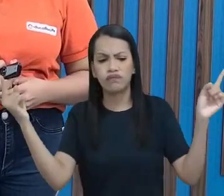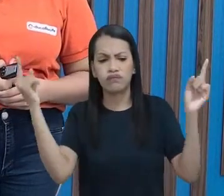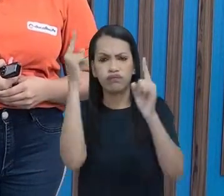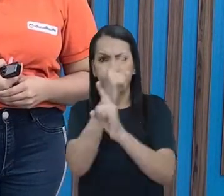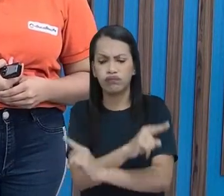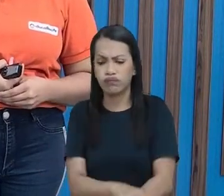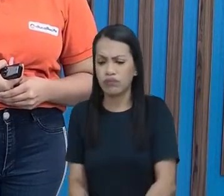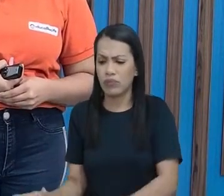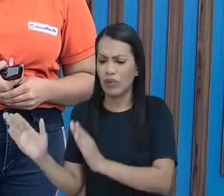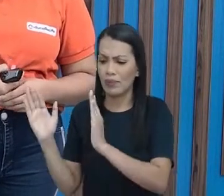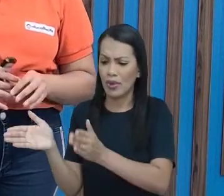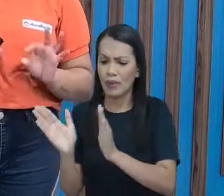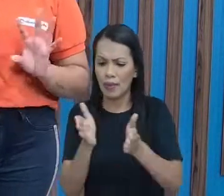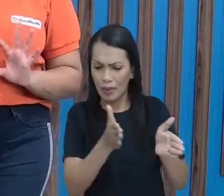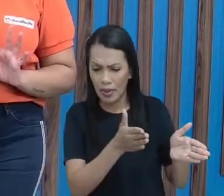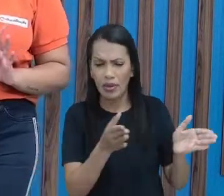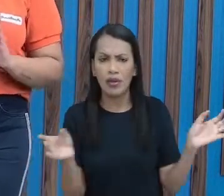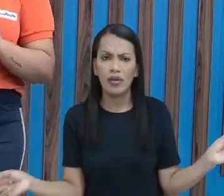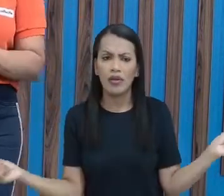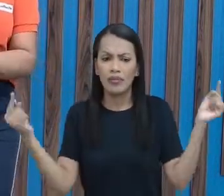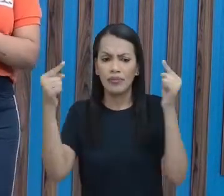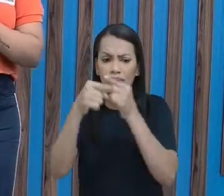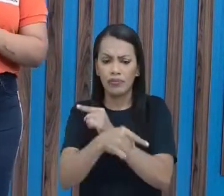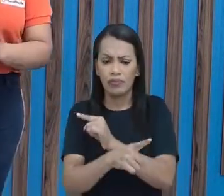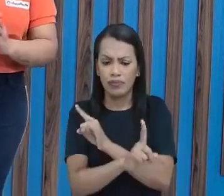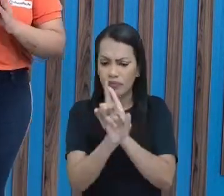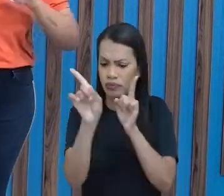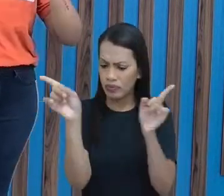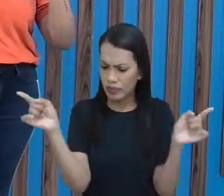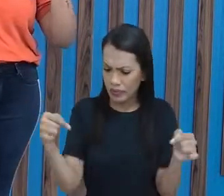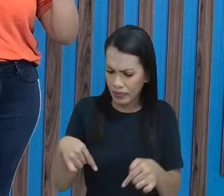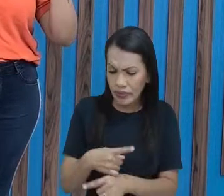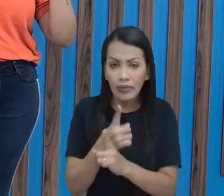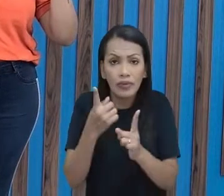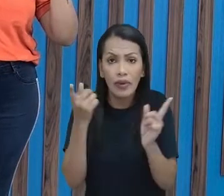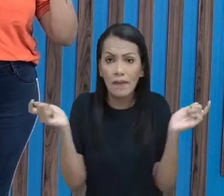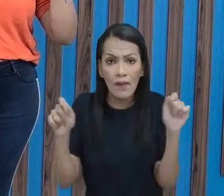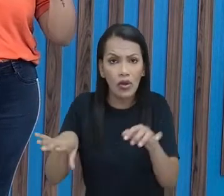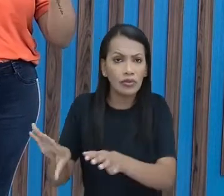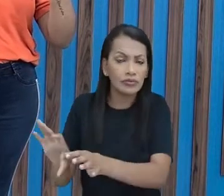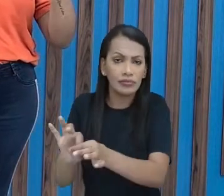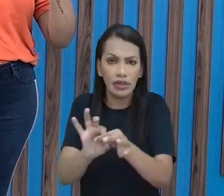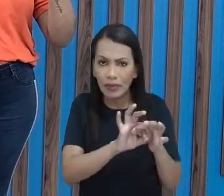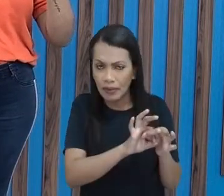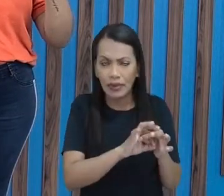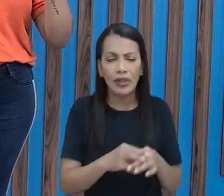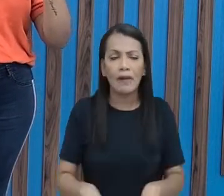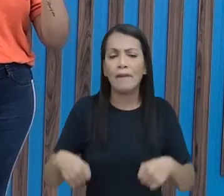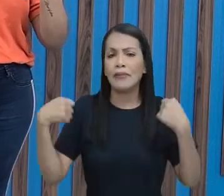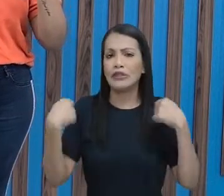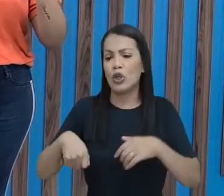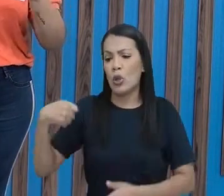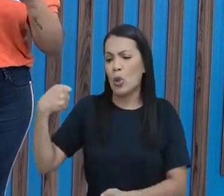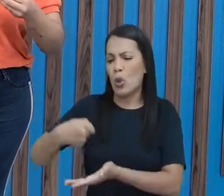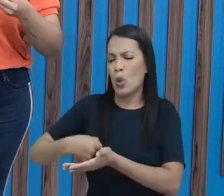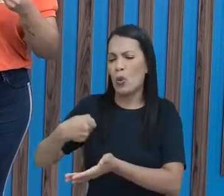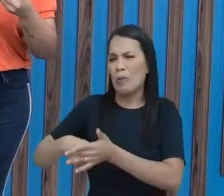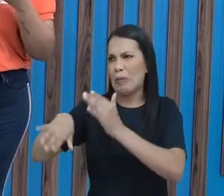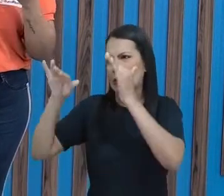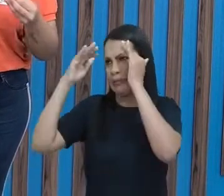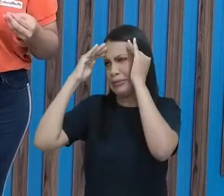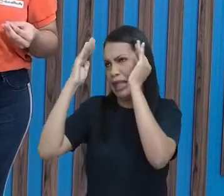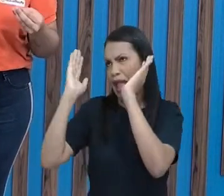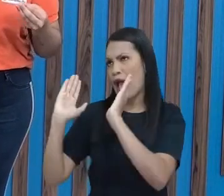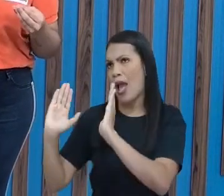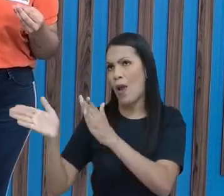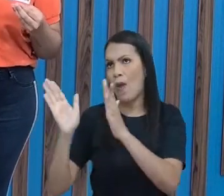tessitura coesa, porque obedecer à ordem tradicional não é necessariamente a única forma de